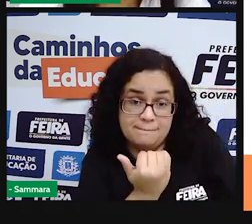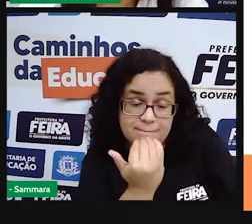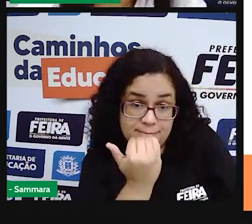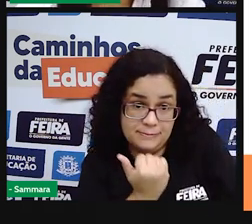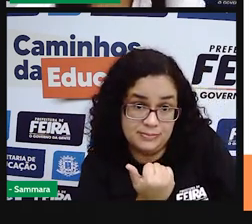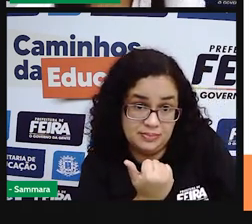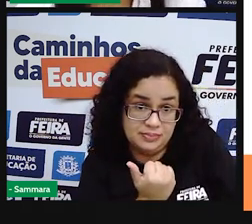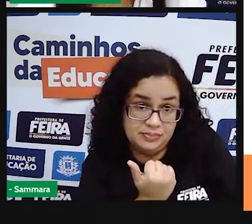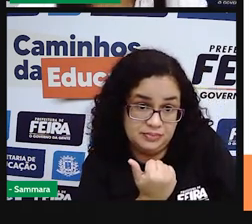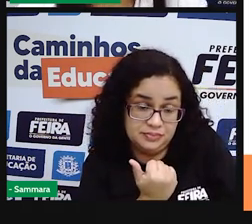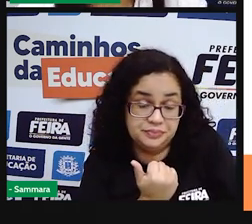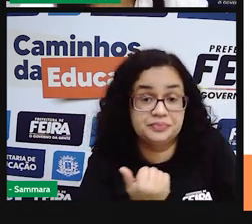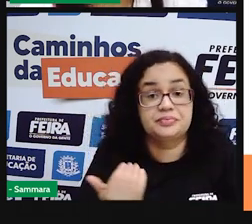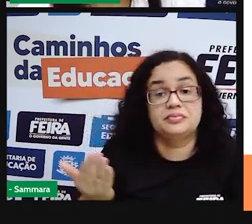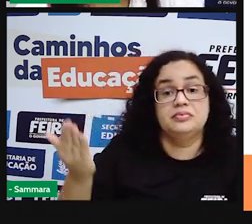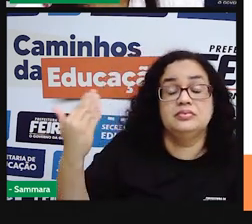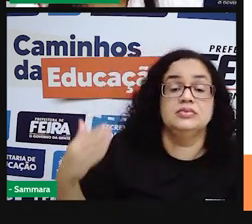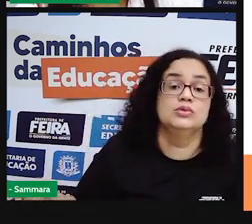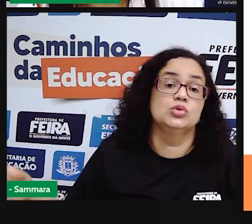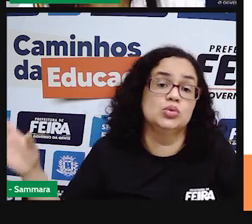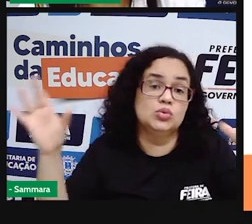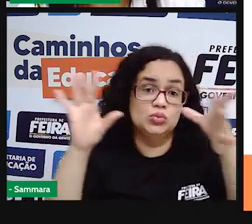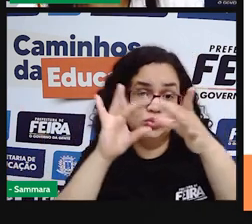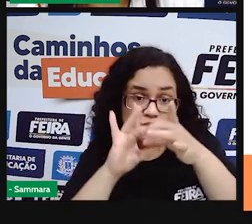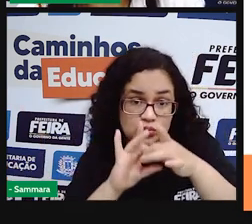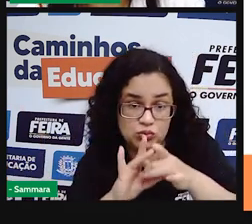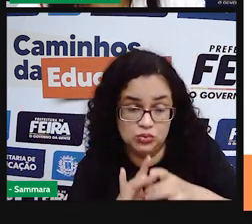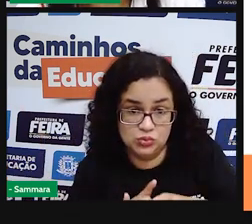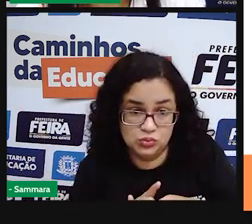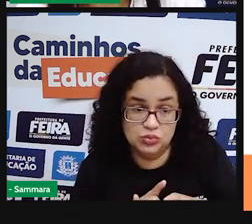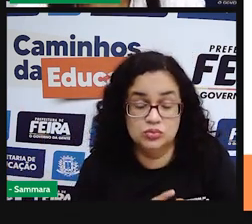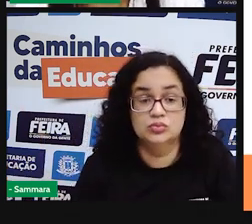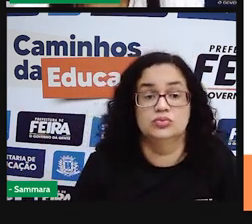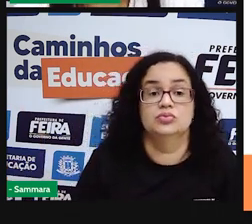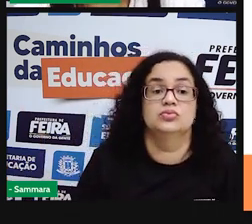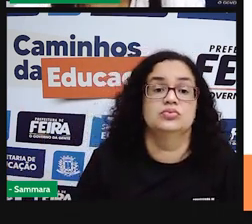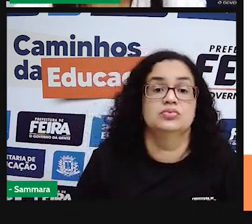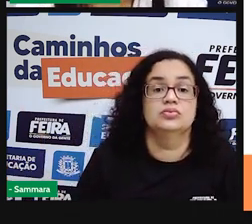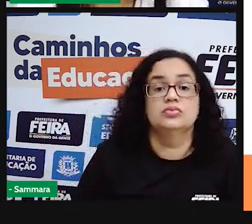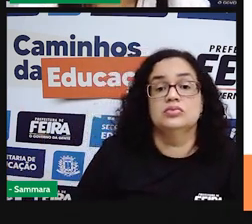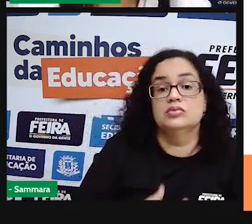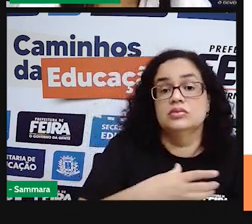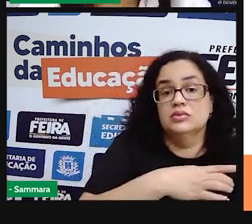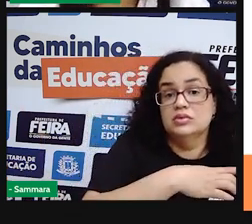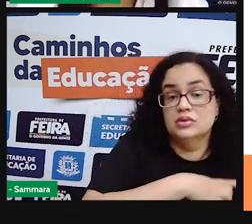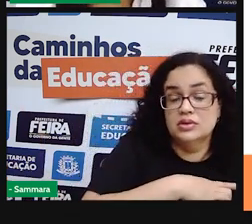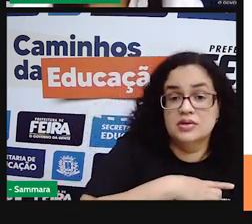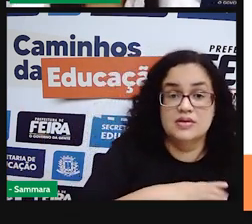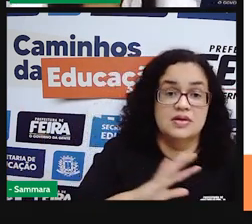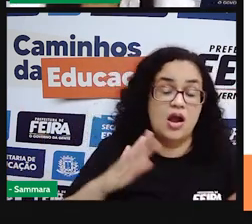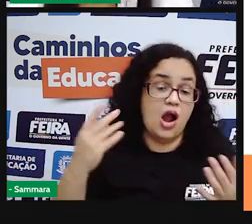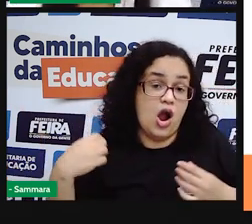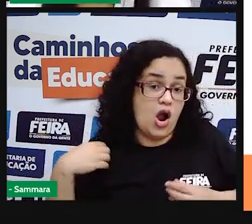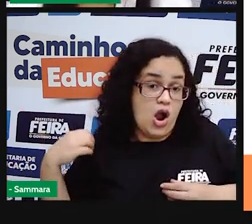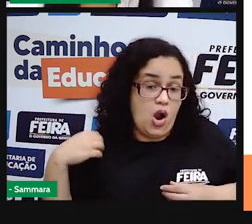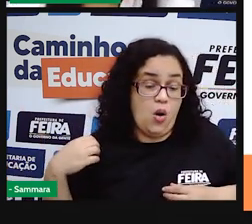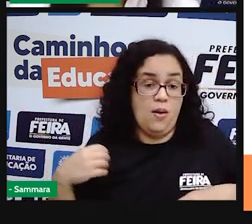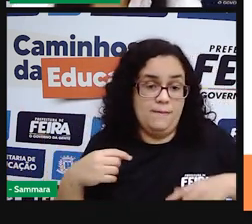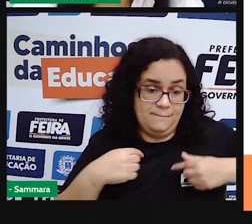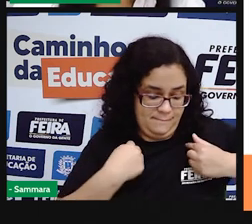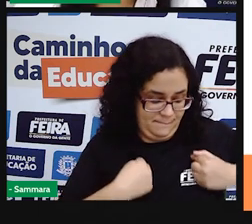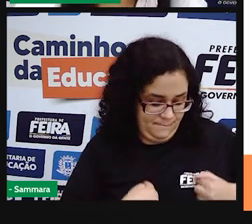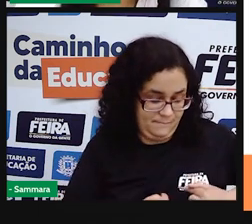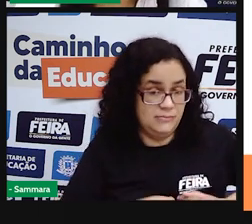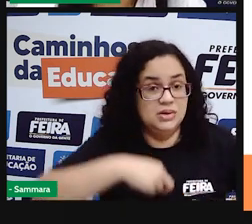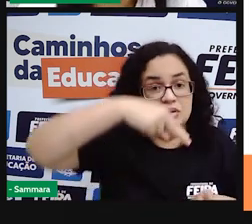da época associados aí a essas comemorações. E aí vieram as roupas de xadrez, vieram as